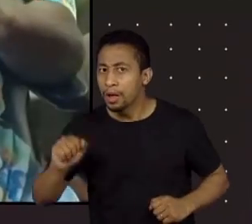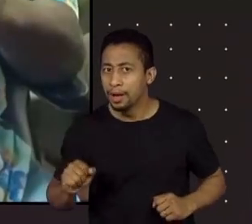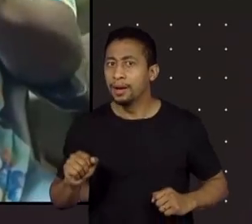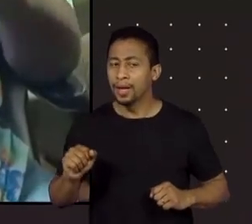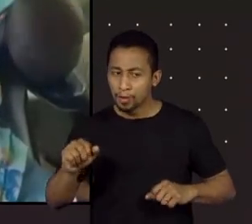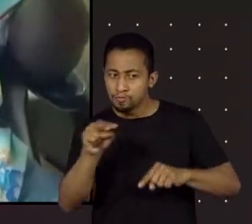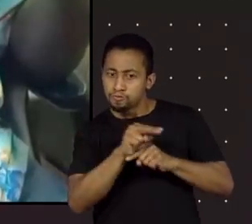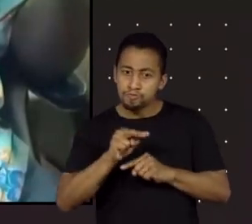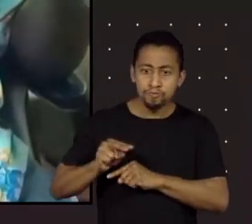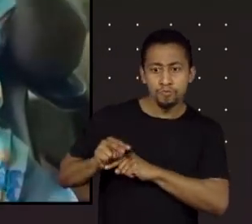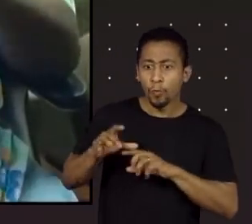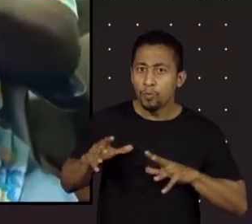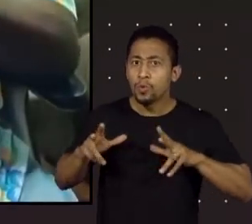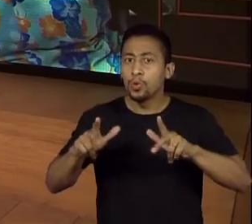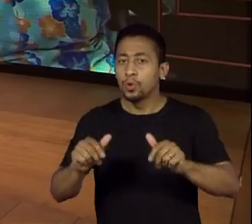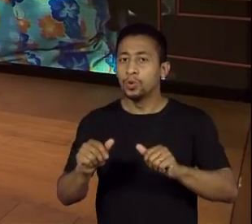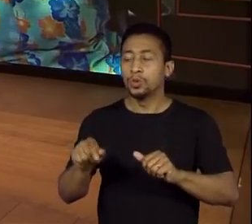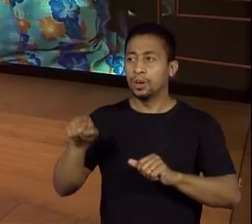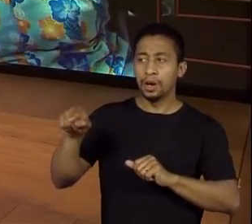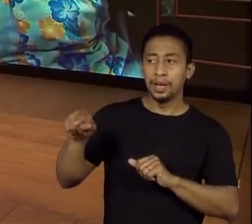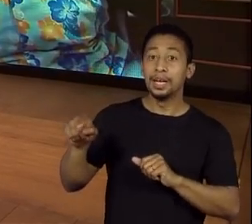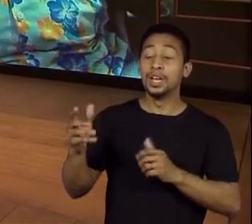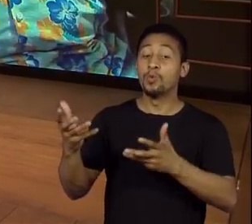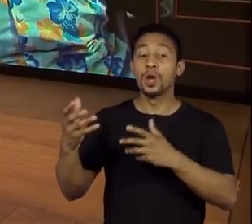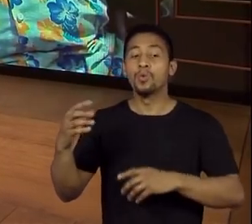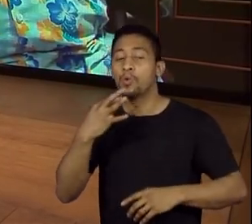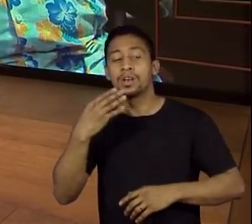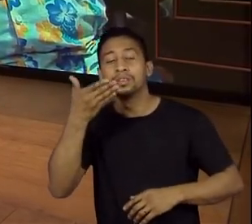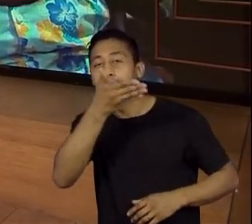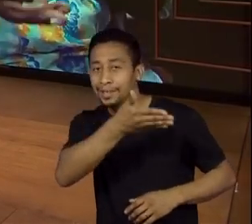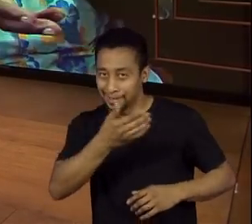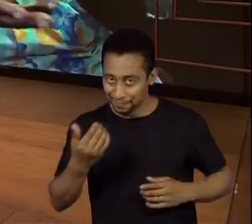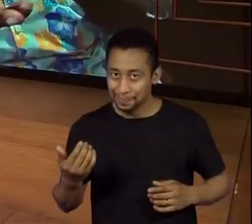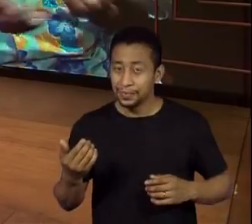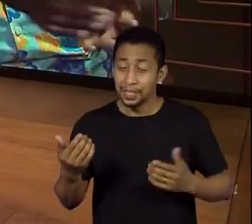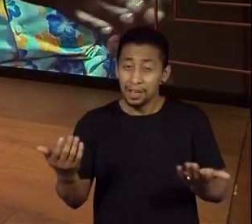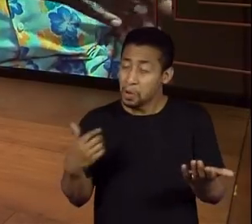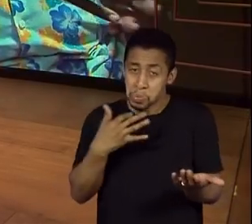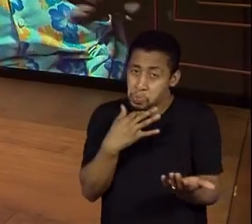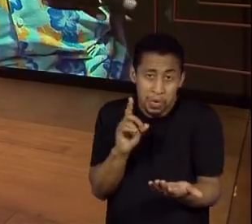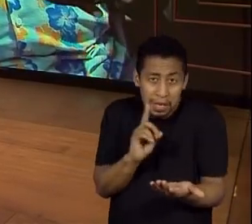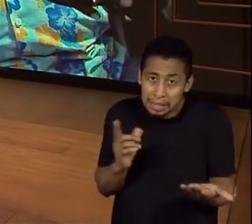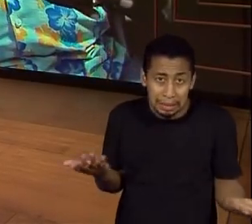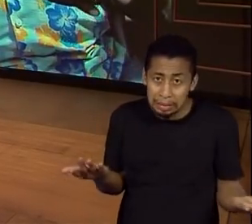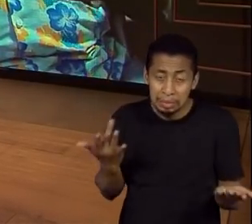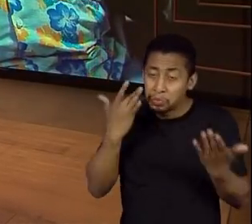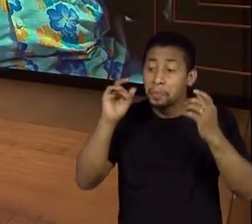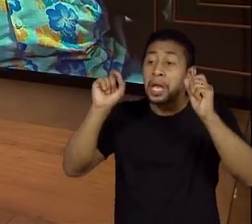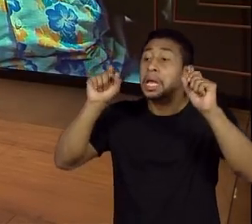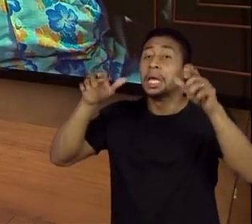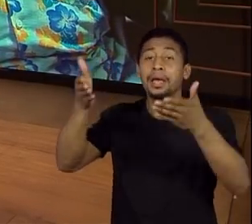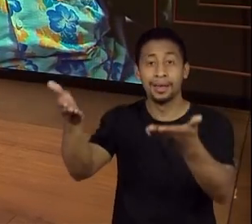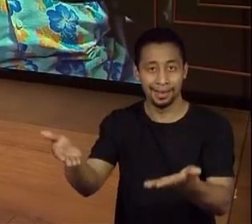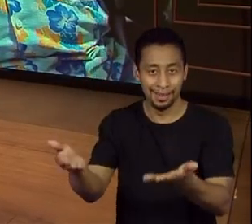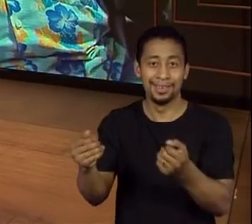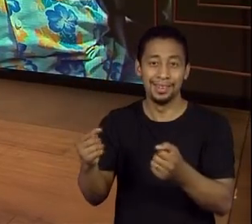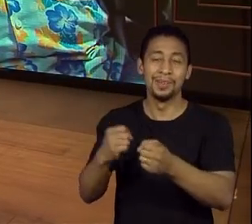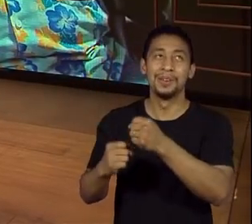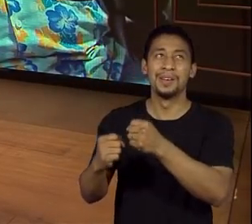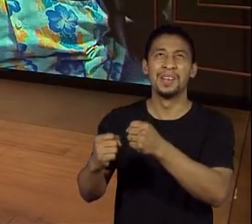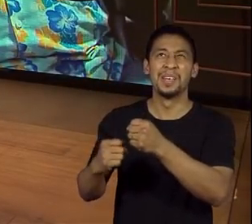tiro. Aí eu, poxa, quem seria? Quem é esse cara? Nem conhecia o Sebastião. Isso anos 70 já,